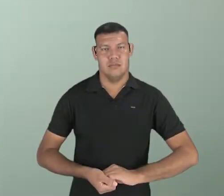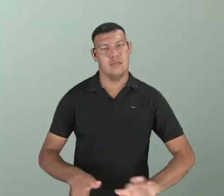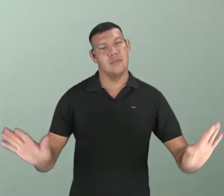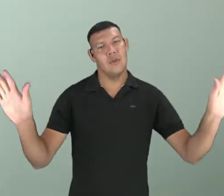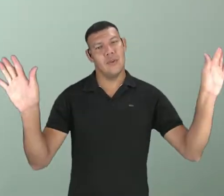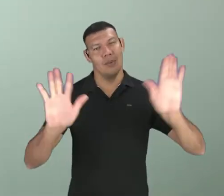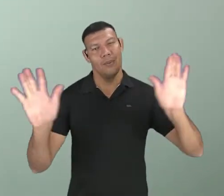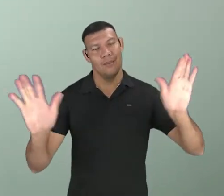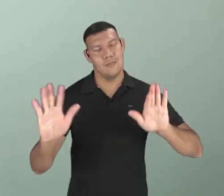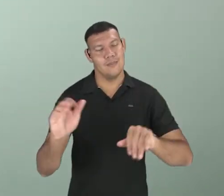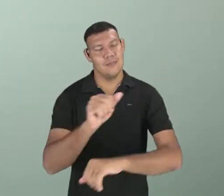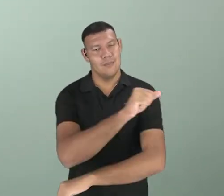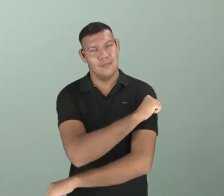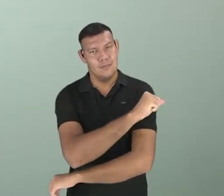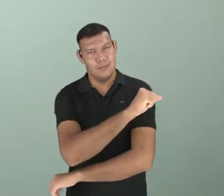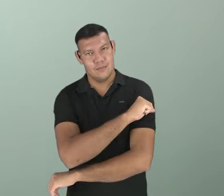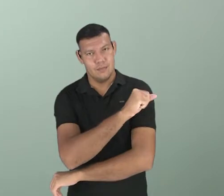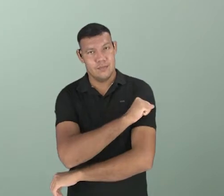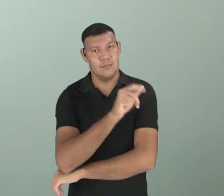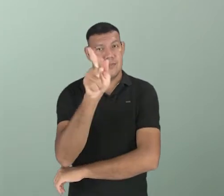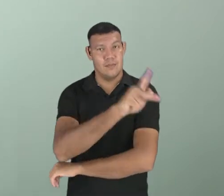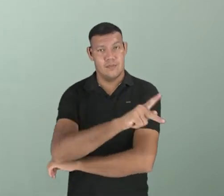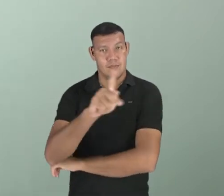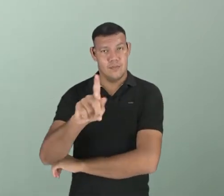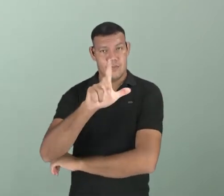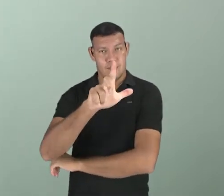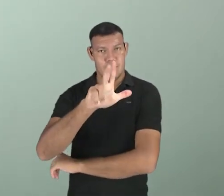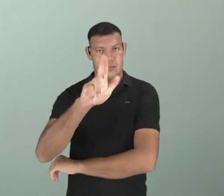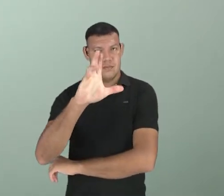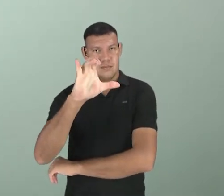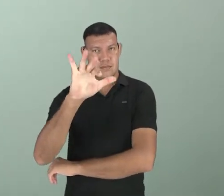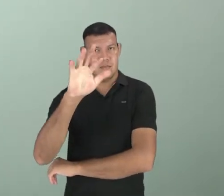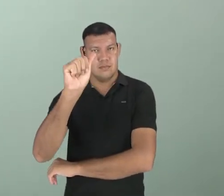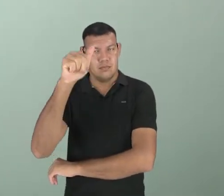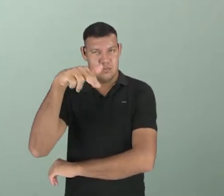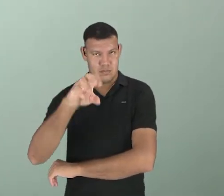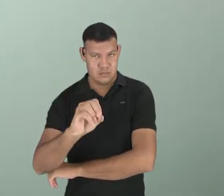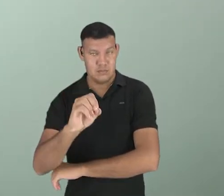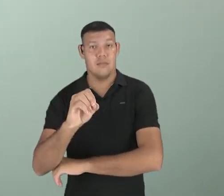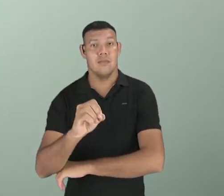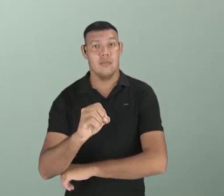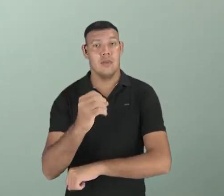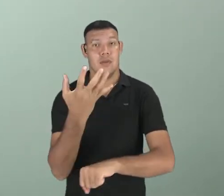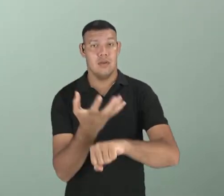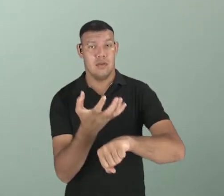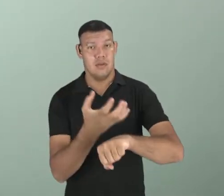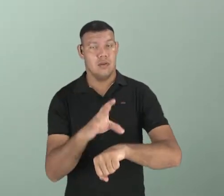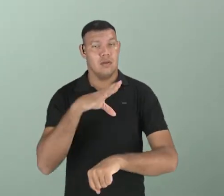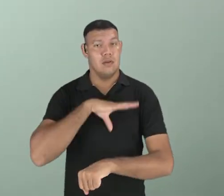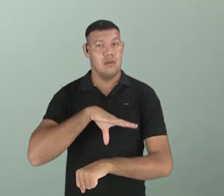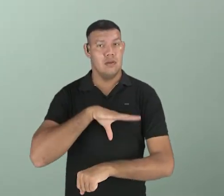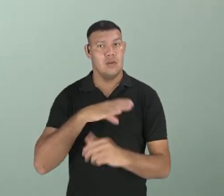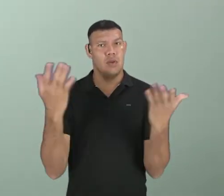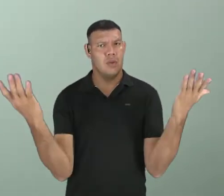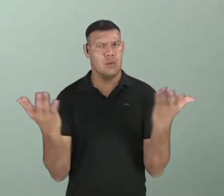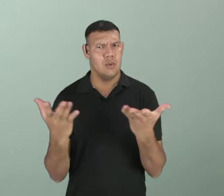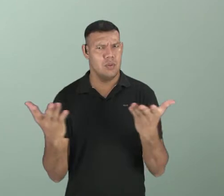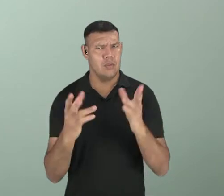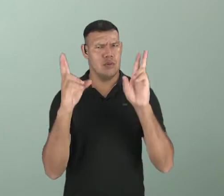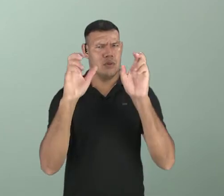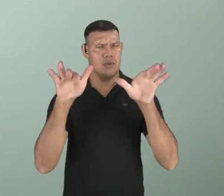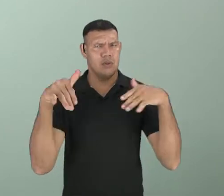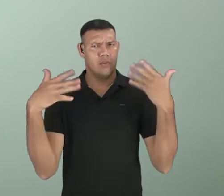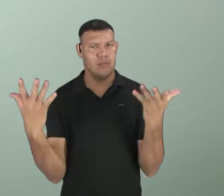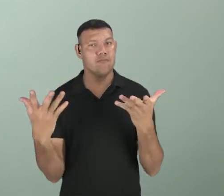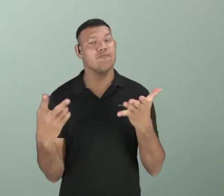Olá pessoal, eu sou o professor Luciano, de língua portuguesa, e hoje nós vamos falar sobre a leitura como fonte